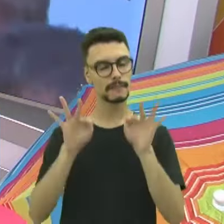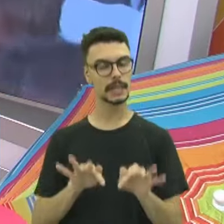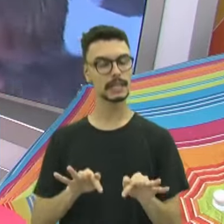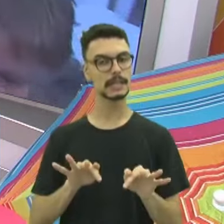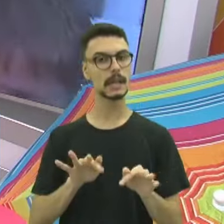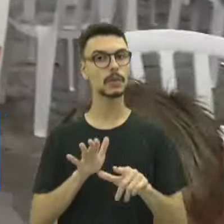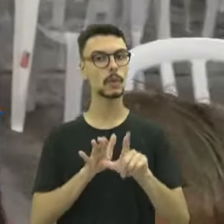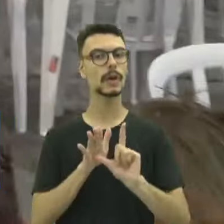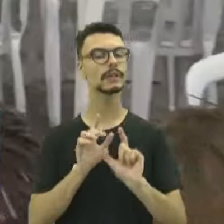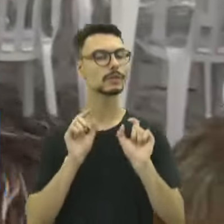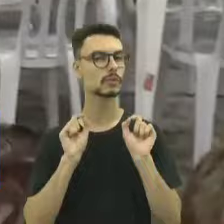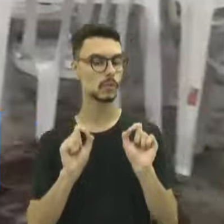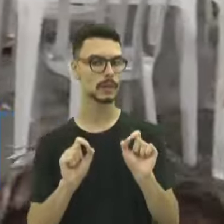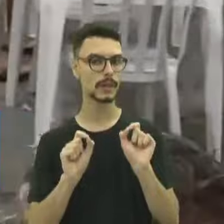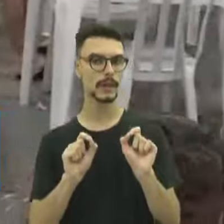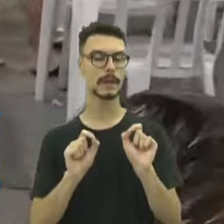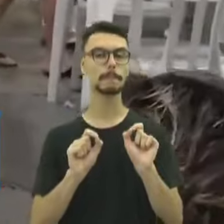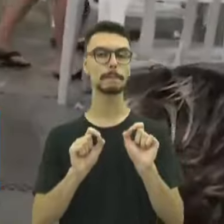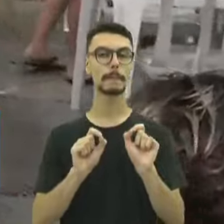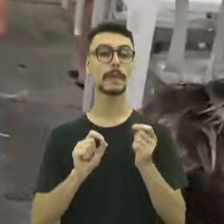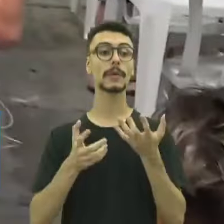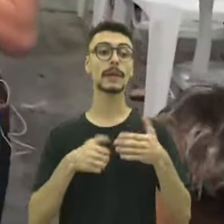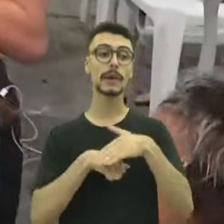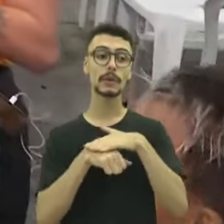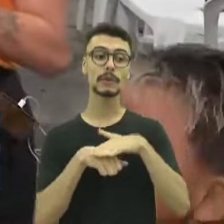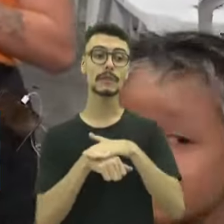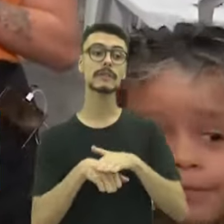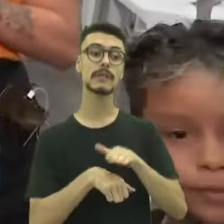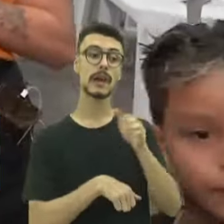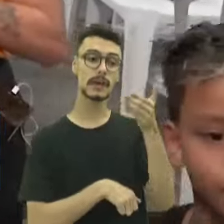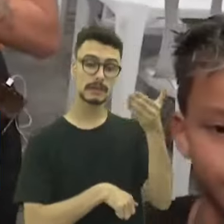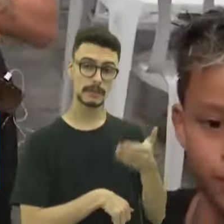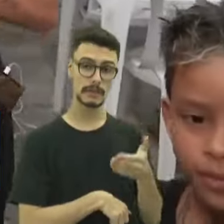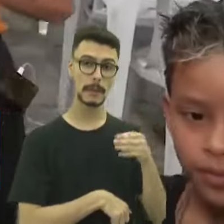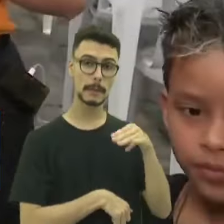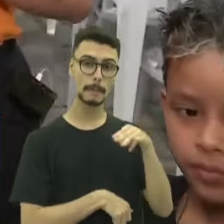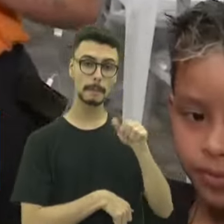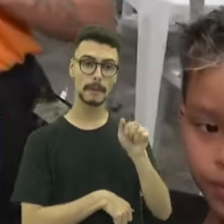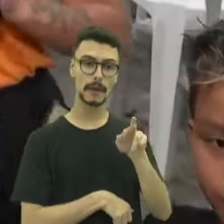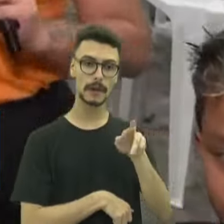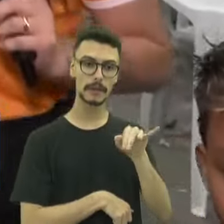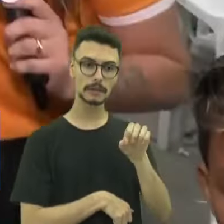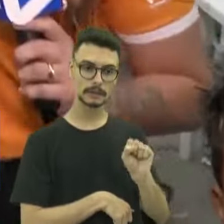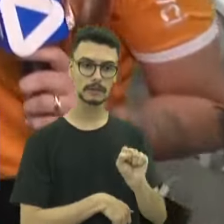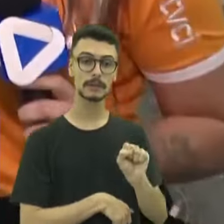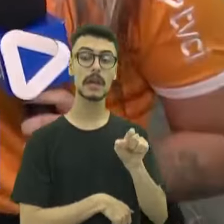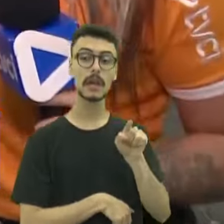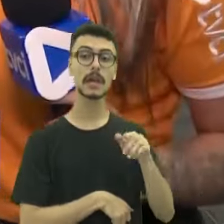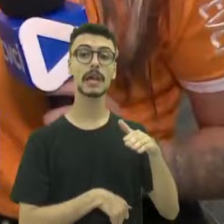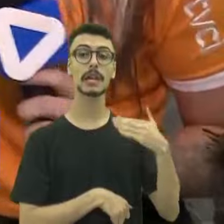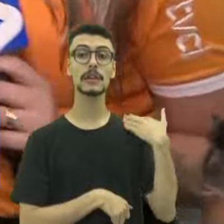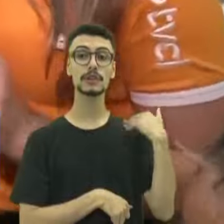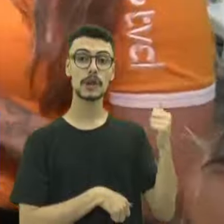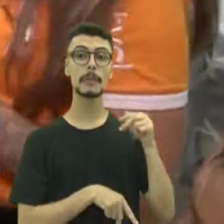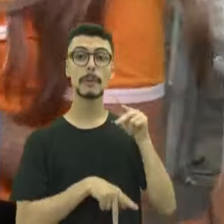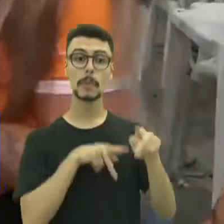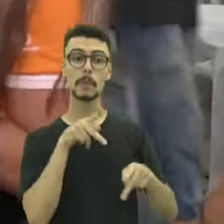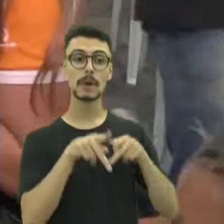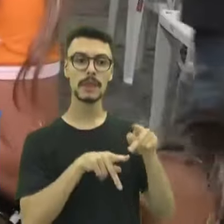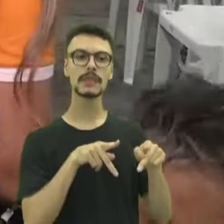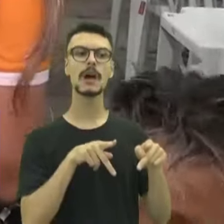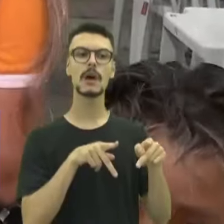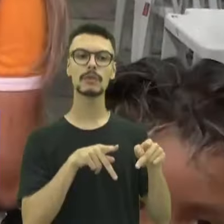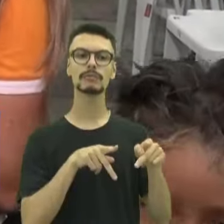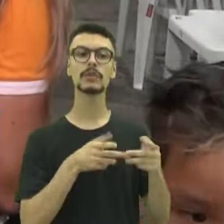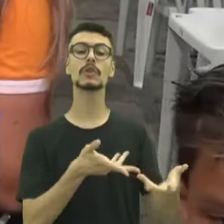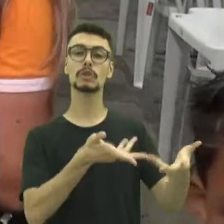antes de tudo, eu quero conversar aqui com o seu Marins. Vem cá, seu Marins. ele vai chamar a população aqui, vamos chamar,